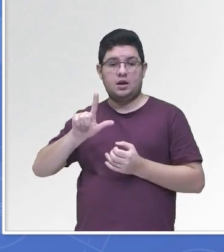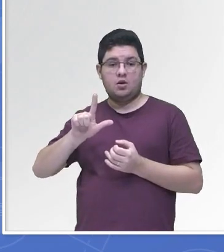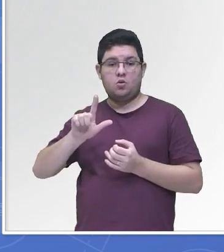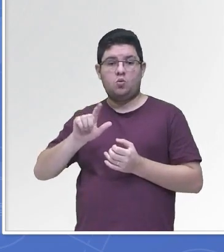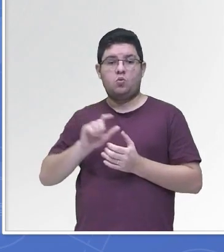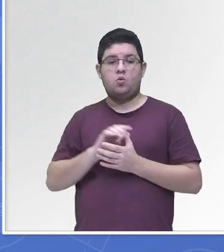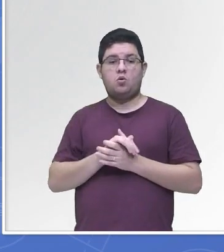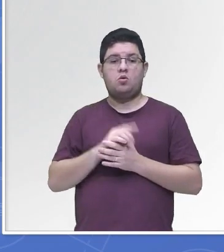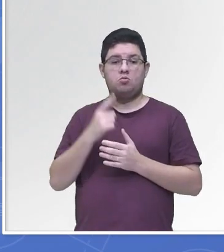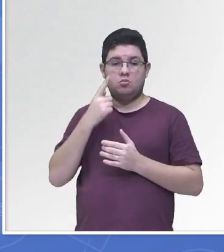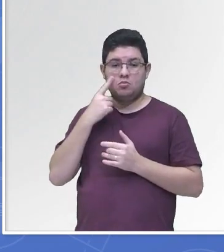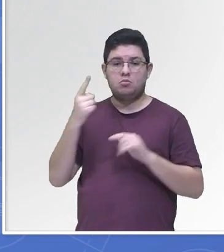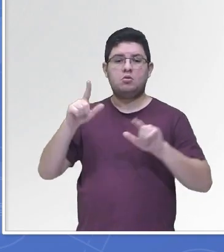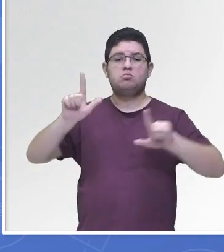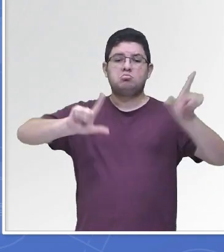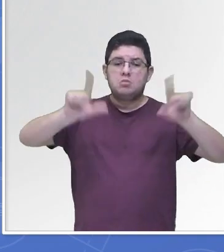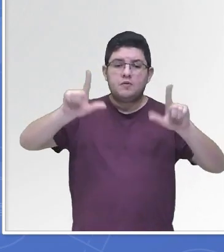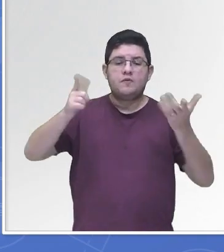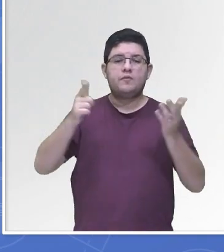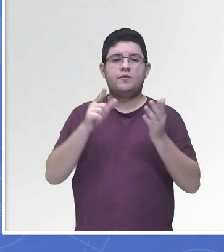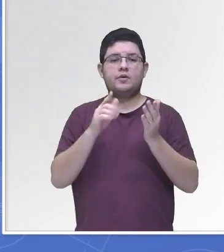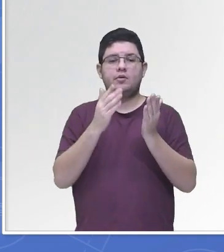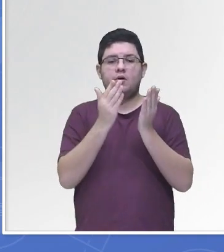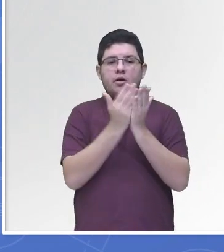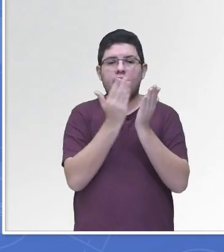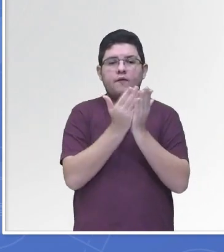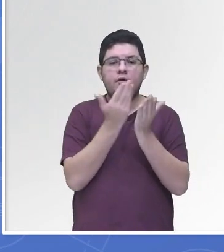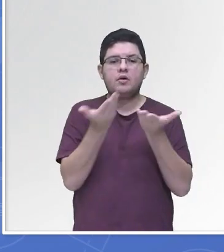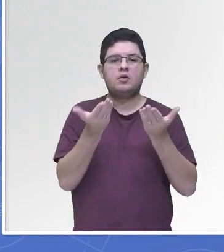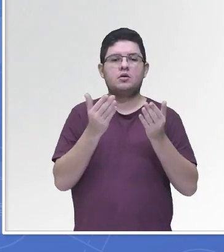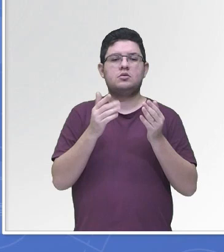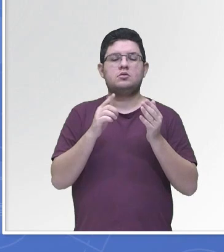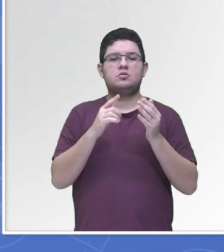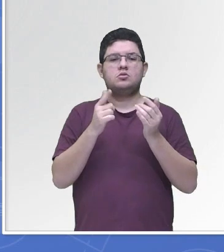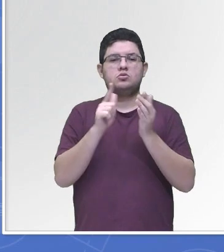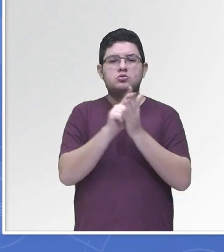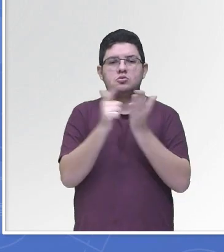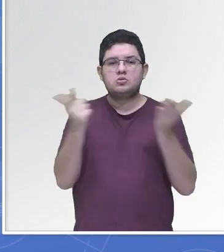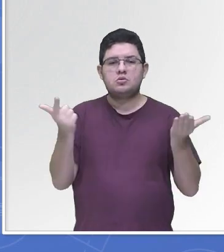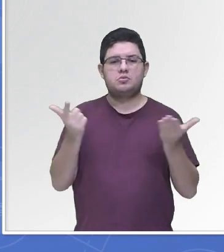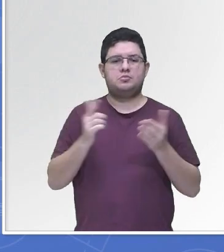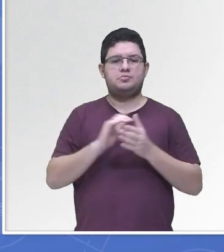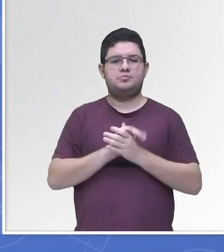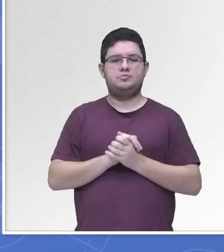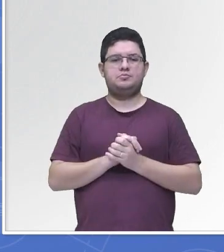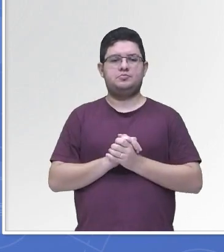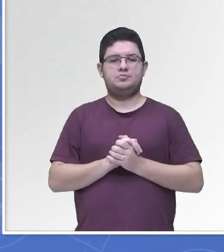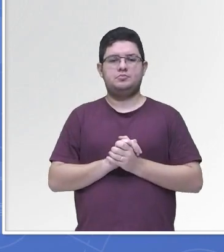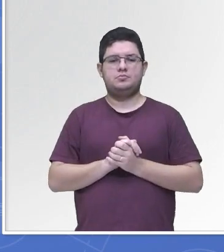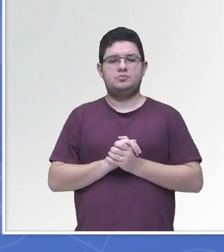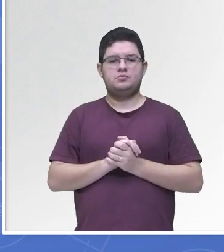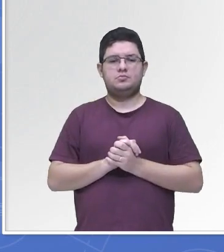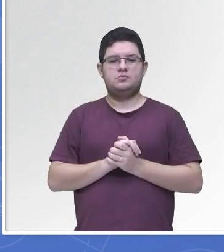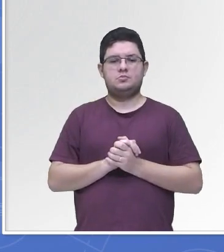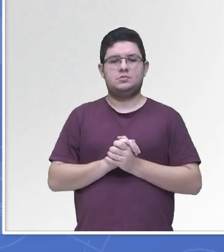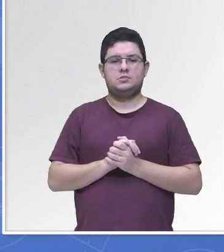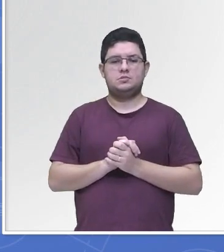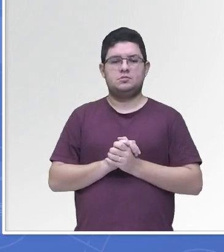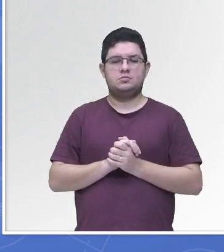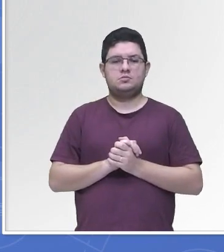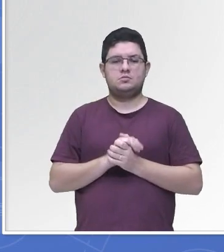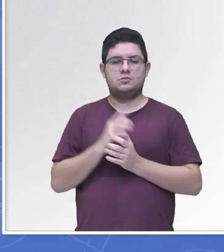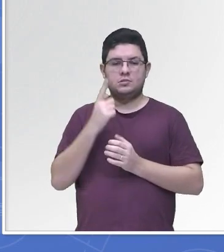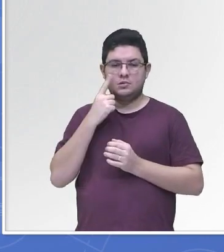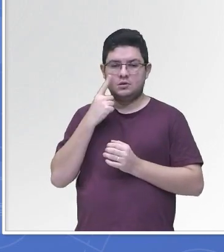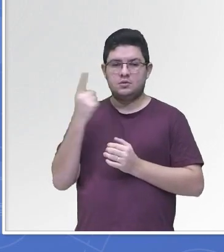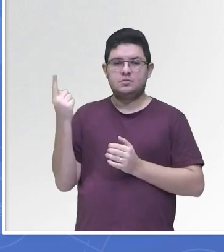e jornal impresso. Então a gente vai percebendo aí as nossas respostas dos nossos alunos ali da segunda série,